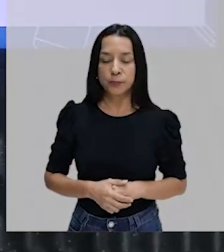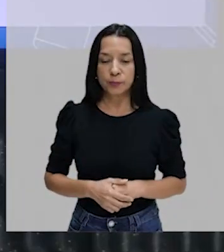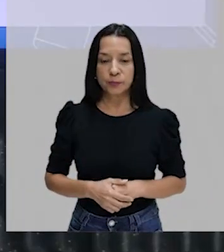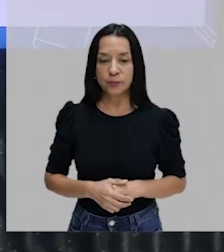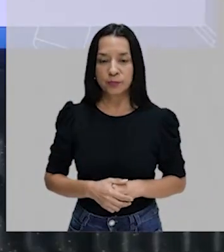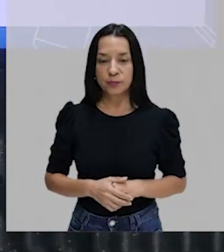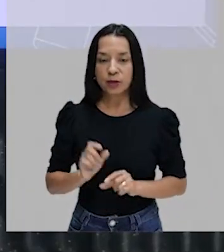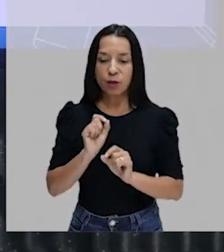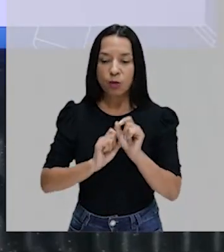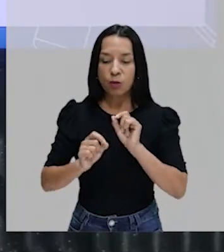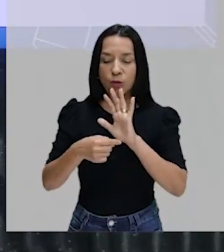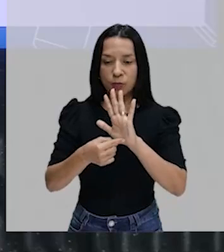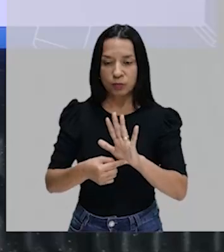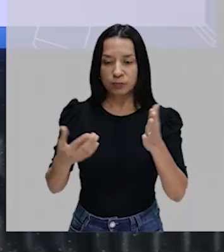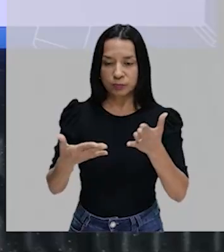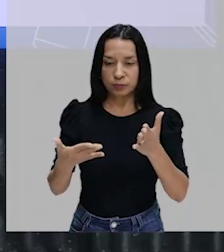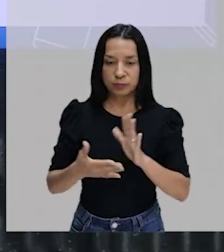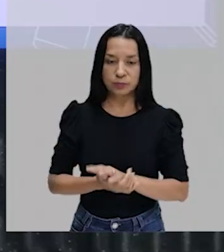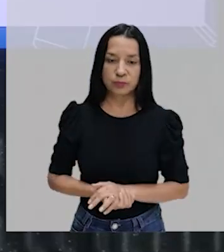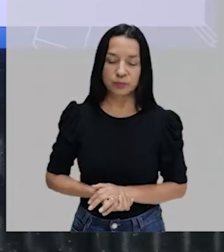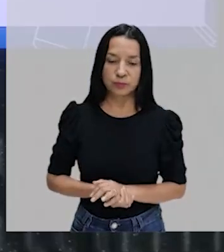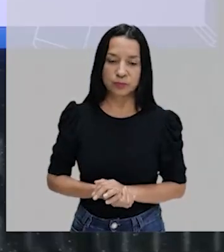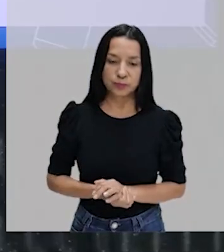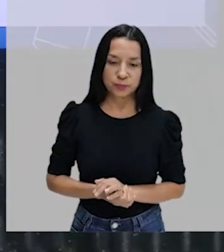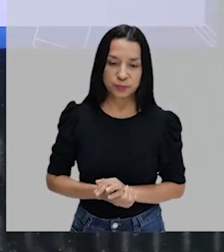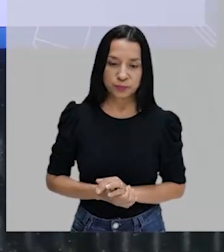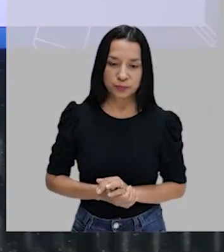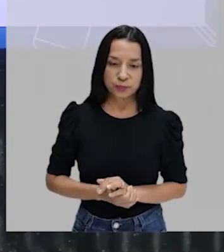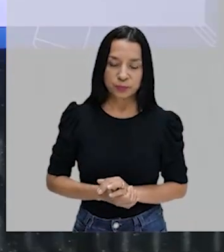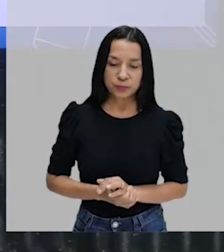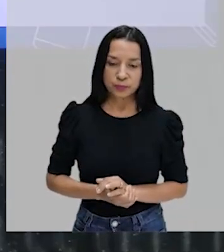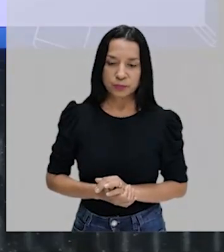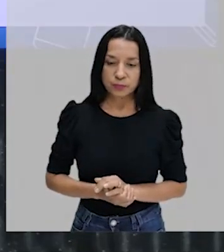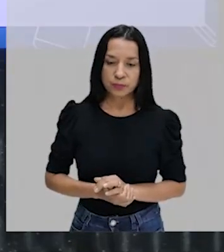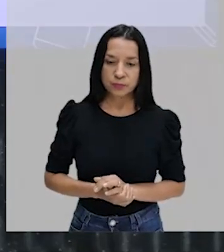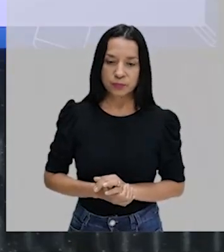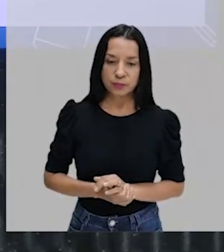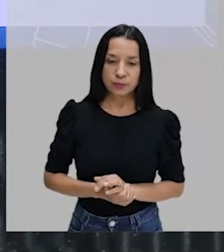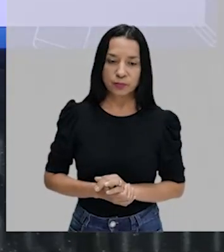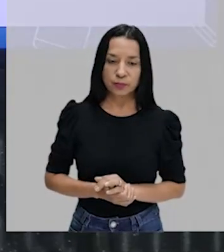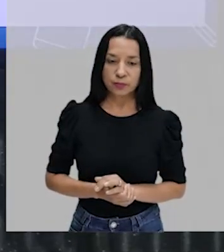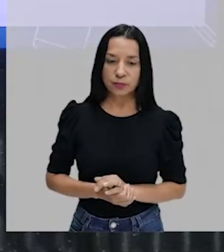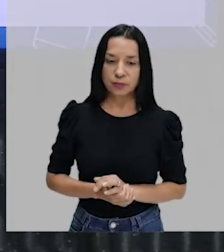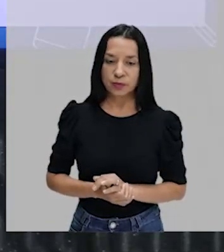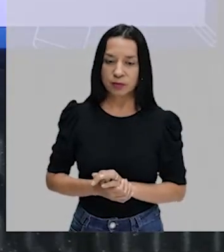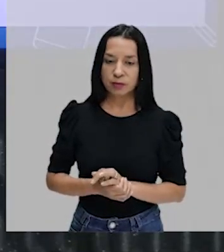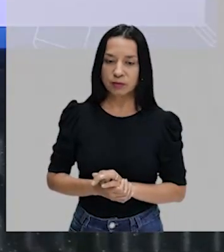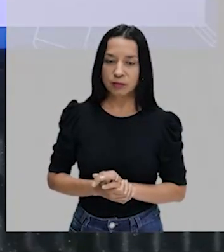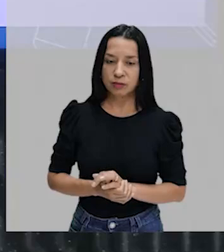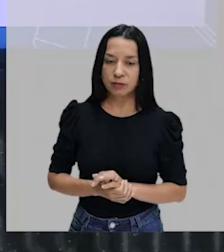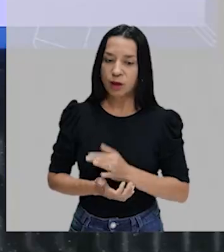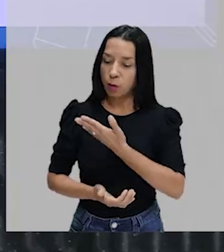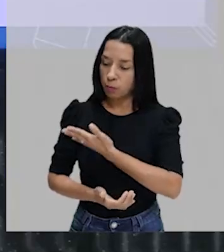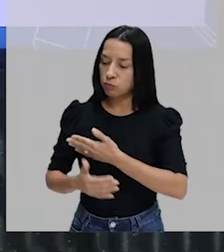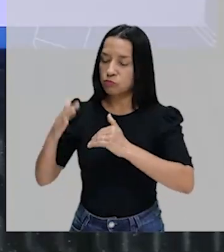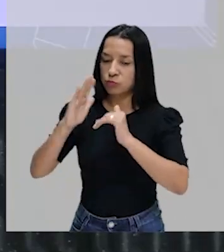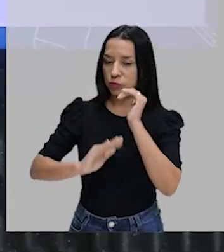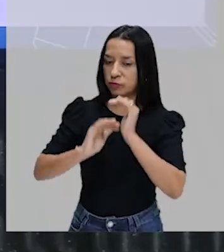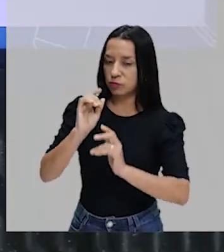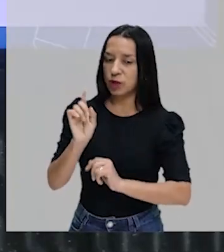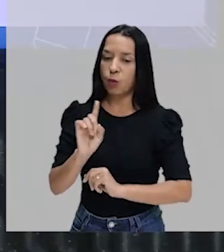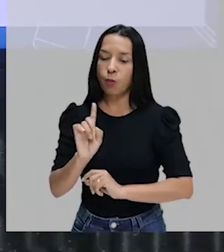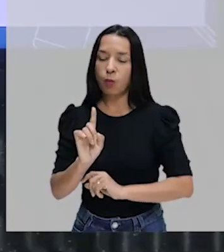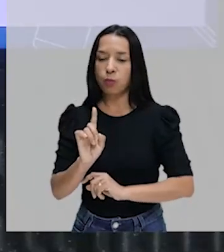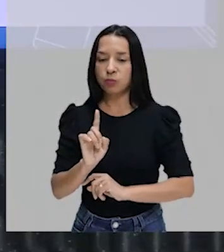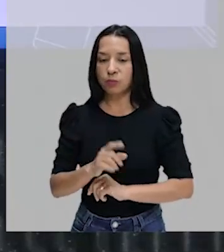Aí, como eu coloquei aqui para vocês, ó, seja a nível profissional ou não, mais uma vez eu trago para nós,